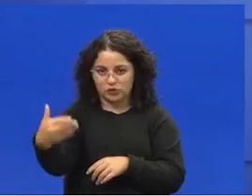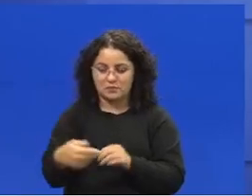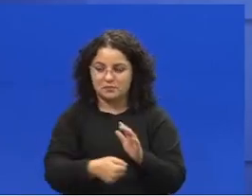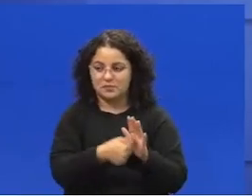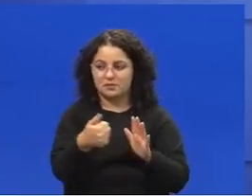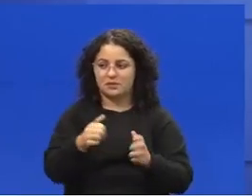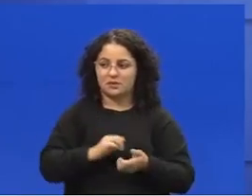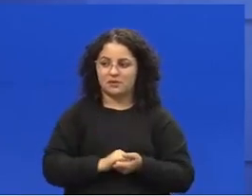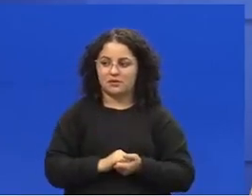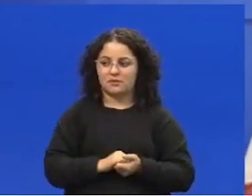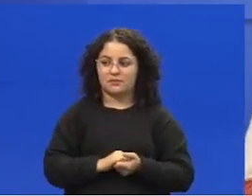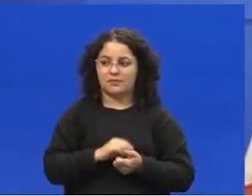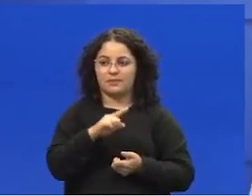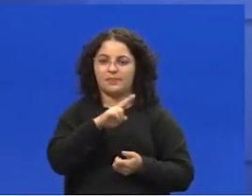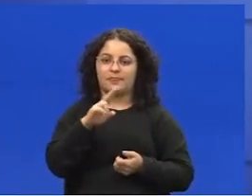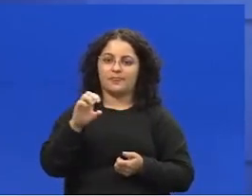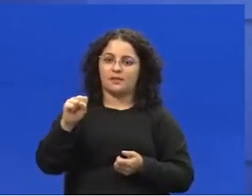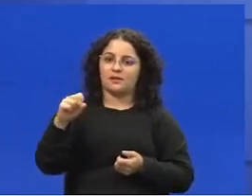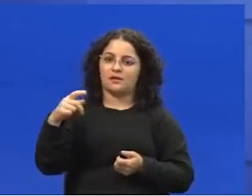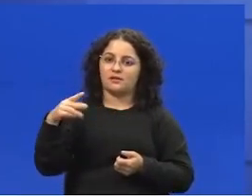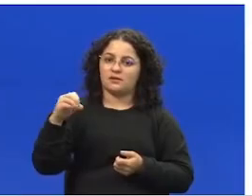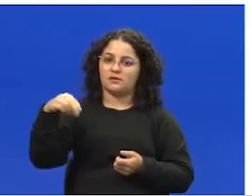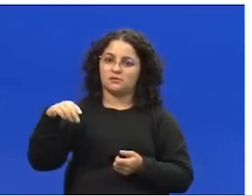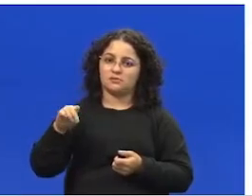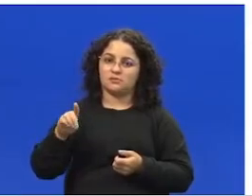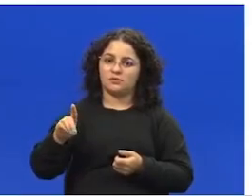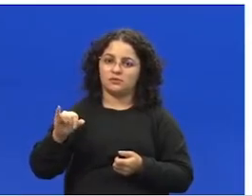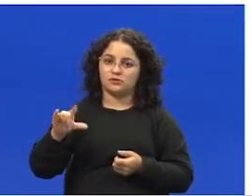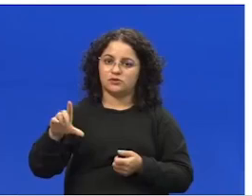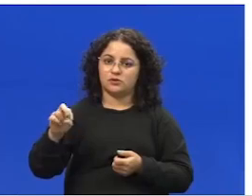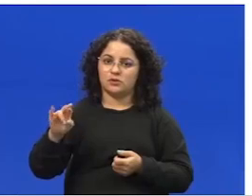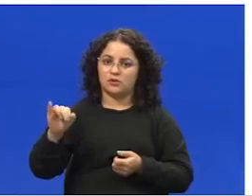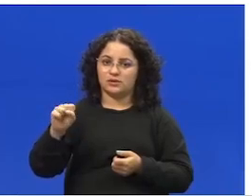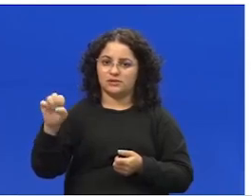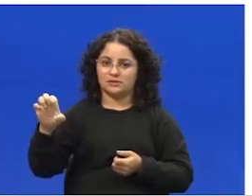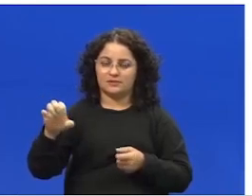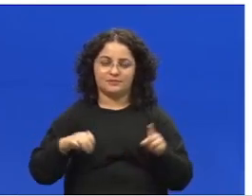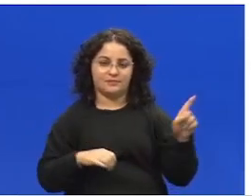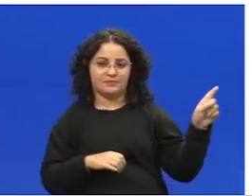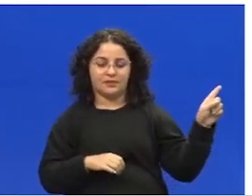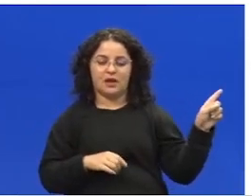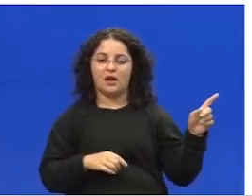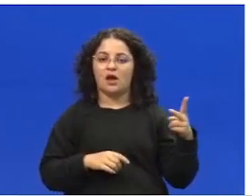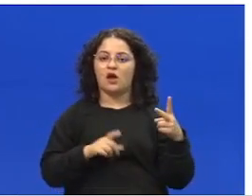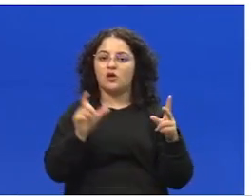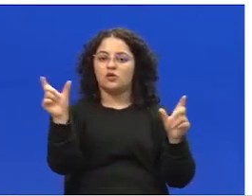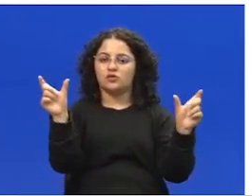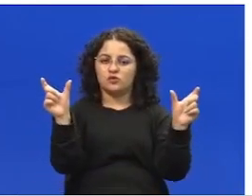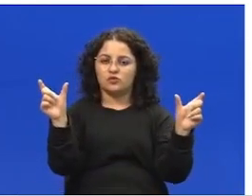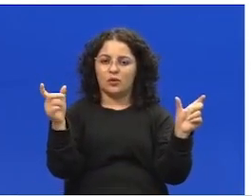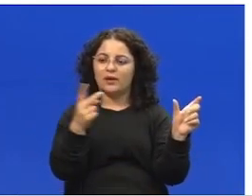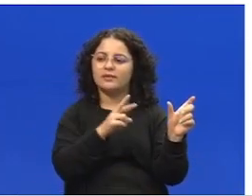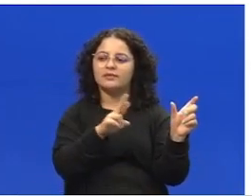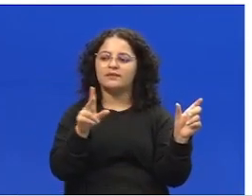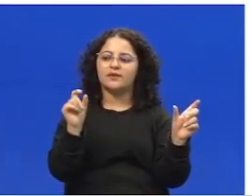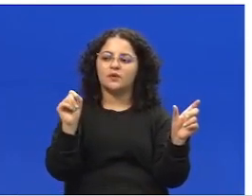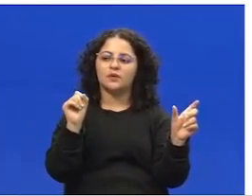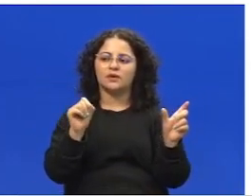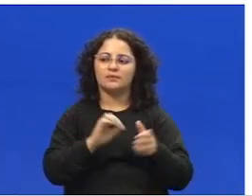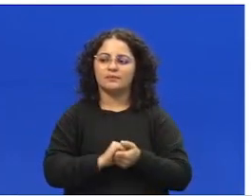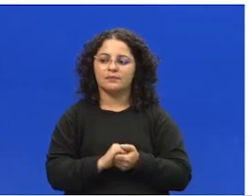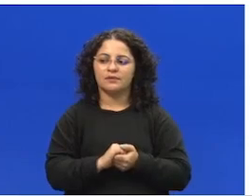que a gente chama de espondilólise e espondilolistese. Qual que é a diferença entre esses dois termos? Então,